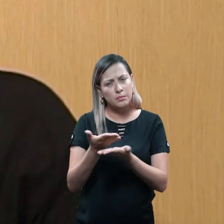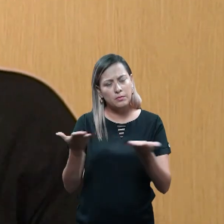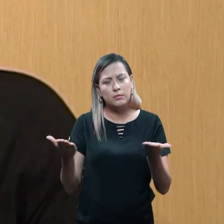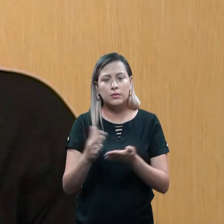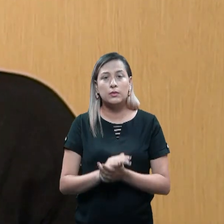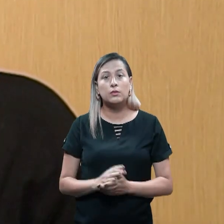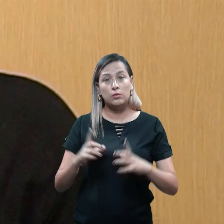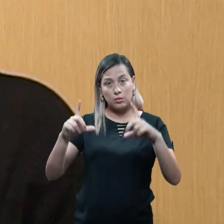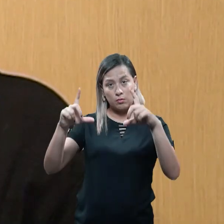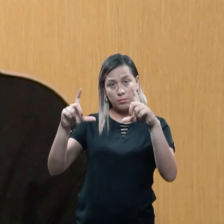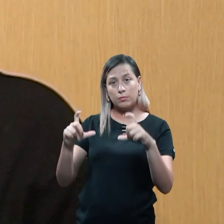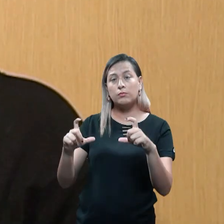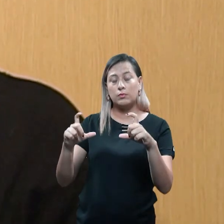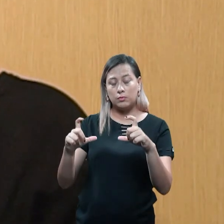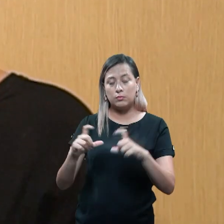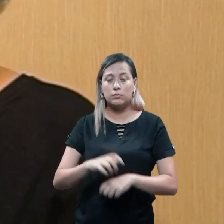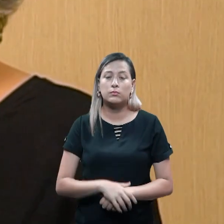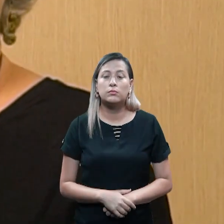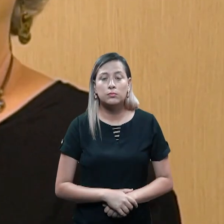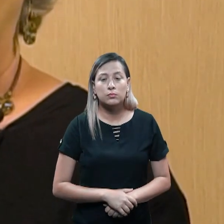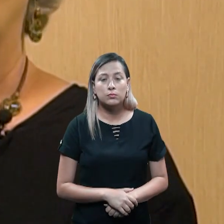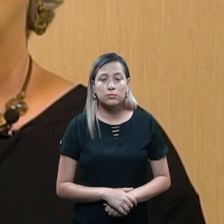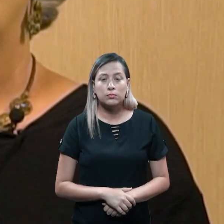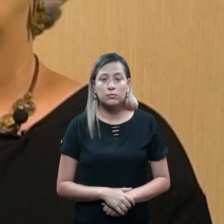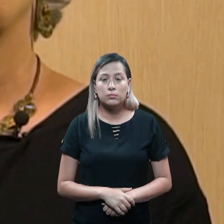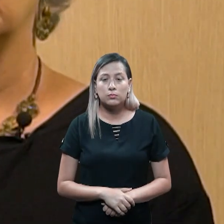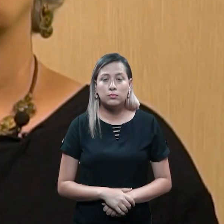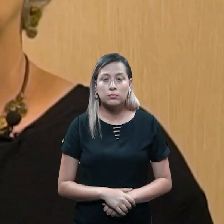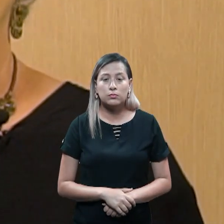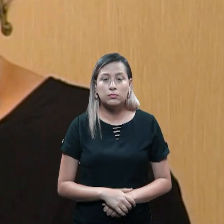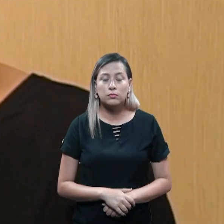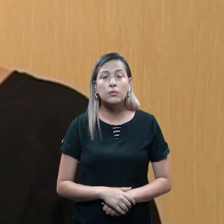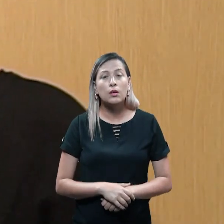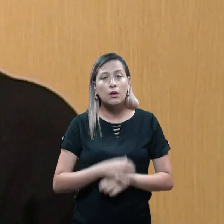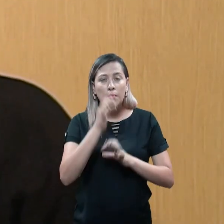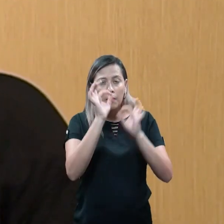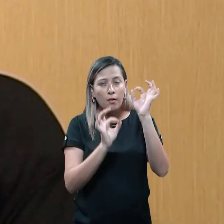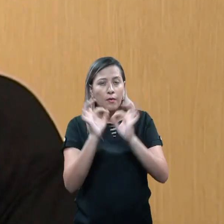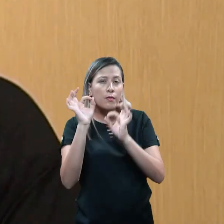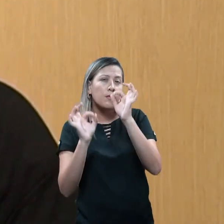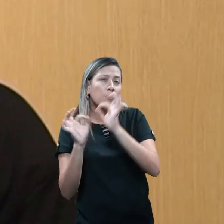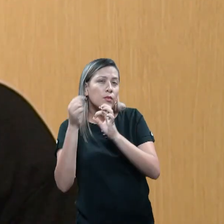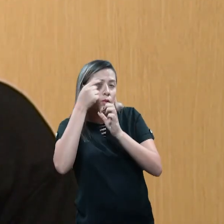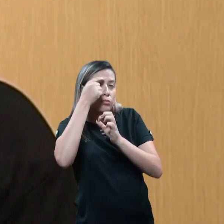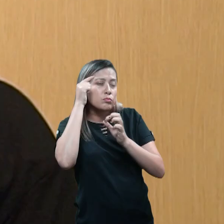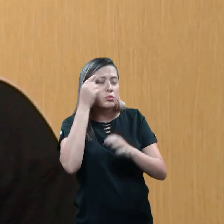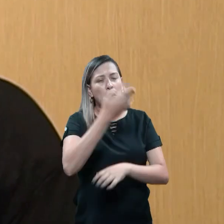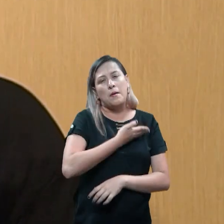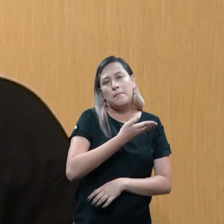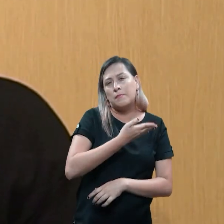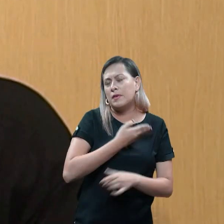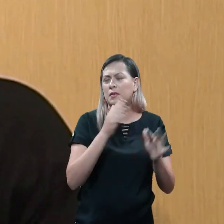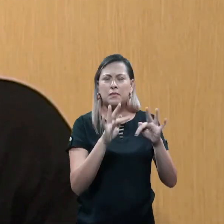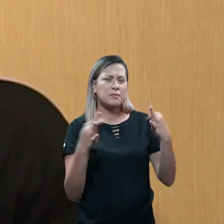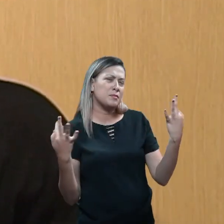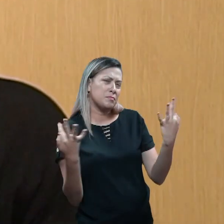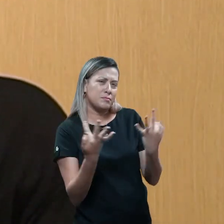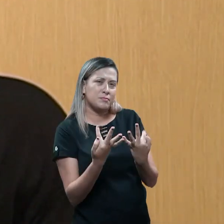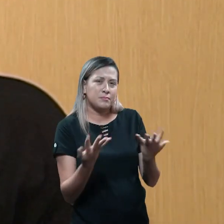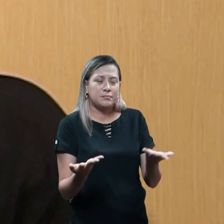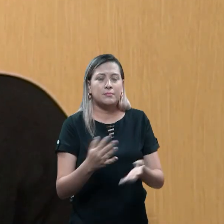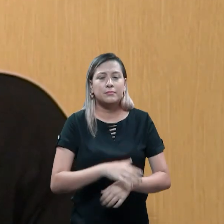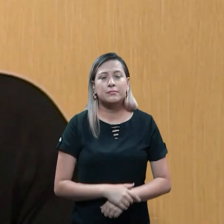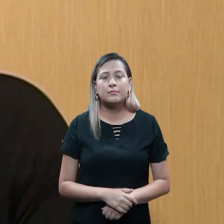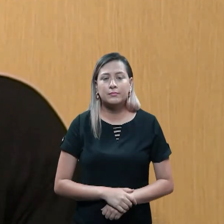fotografassem, fizessem o design de sobrancelhas em um amigo, um parente,